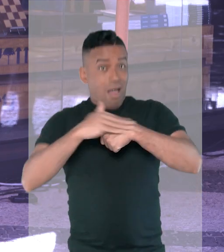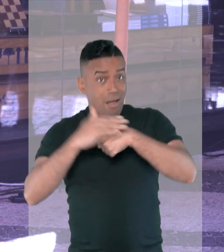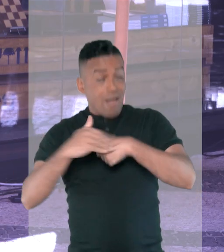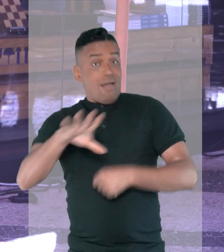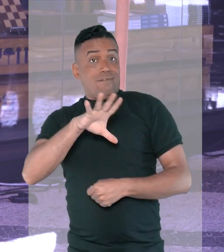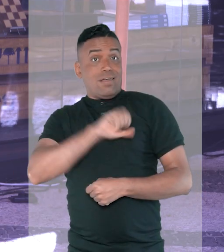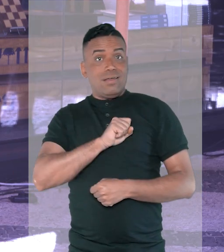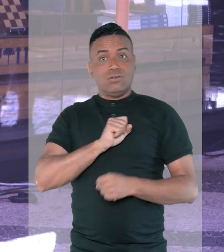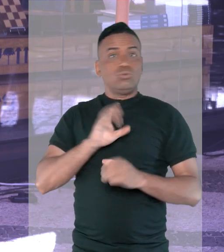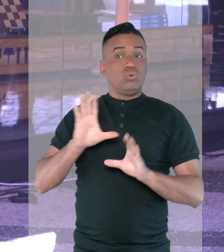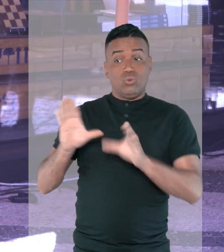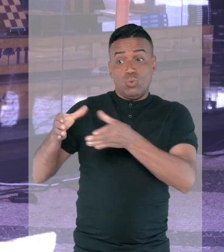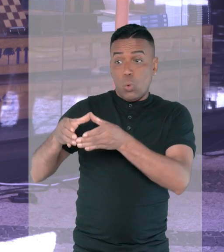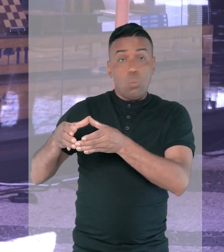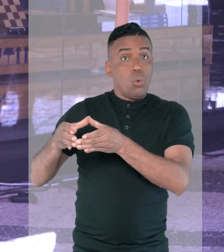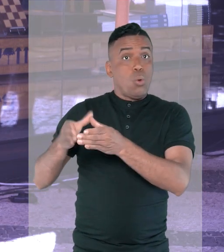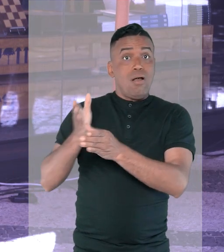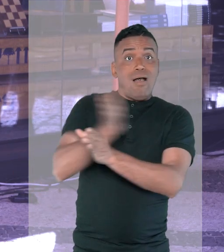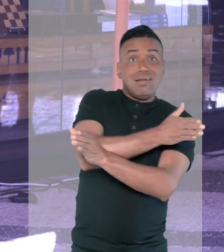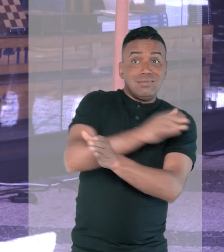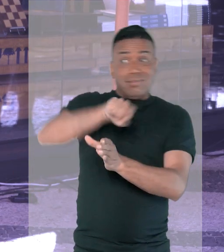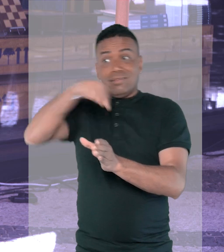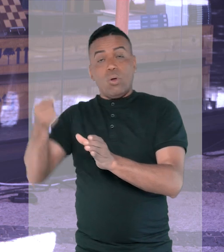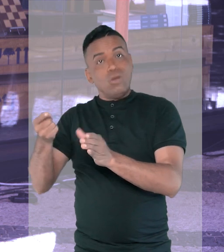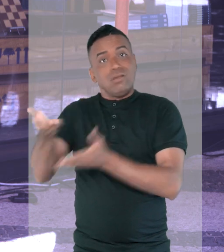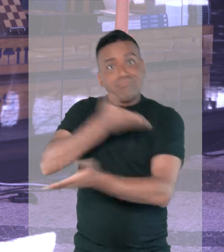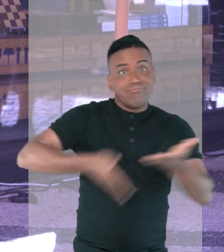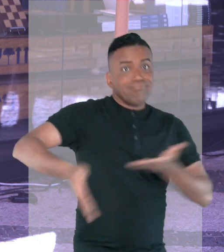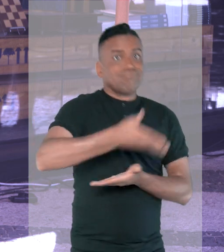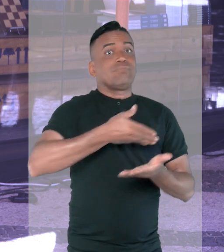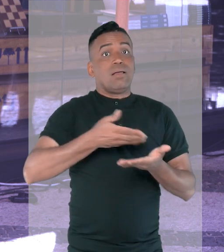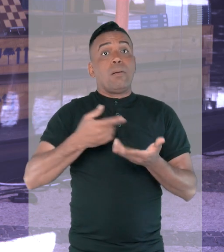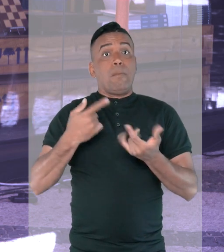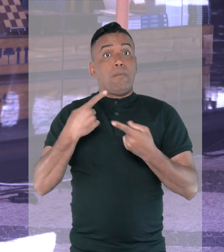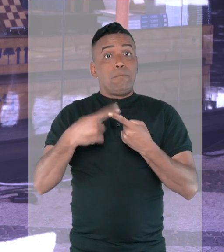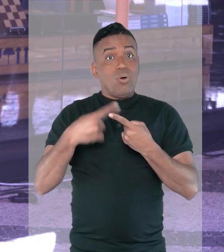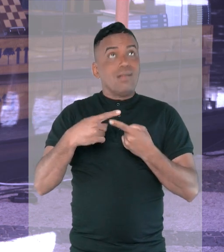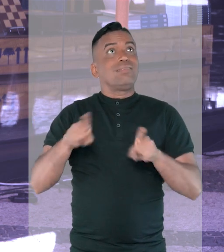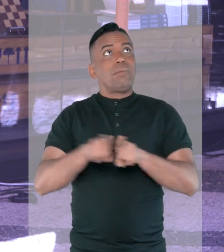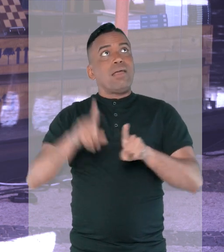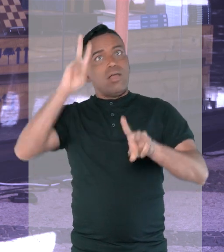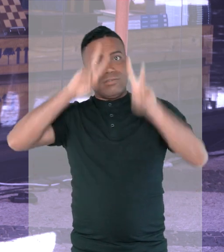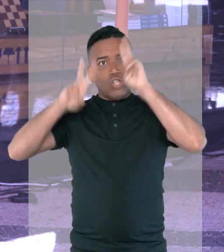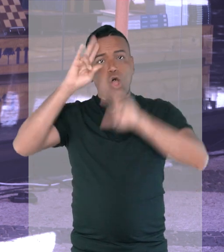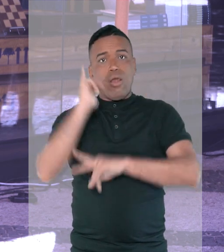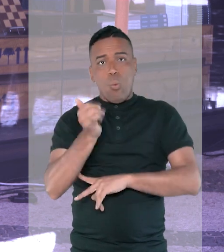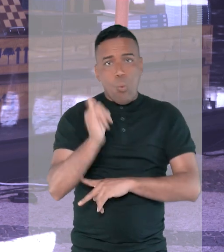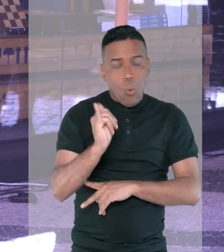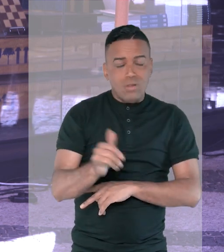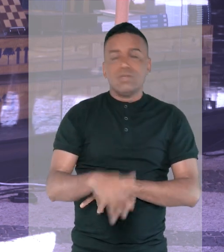afeto para uma geração que não conheceu a outra, ela se dá através disso. Também por contação de